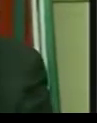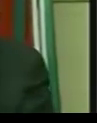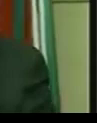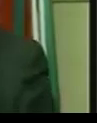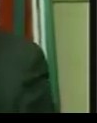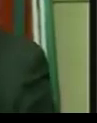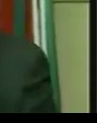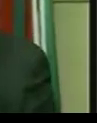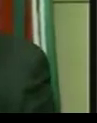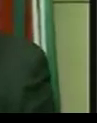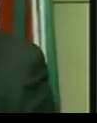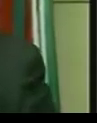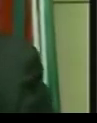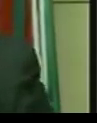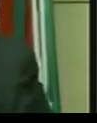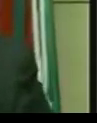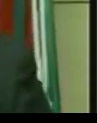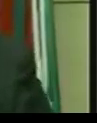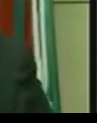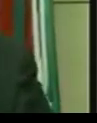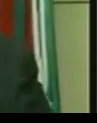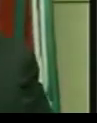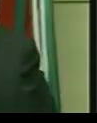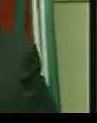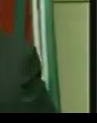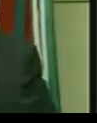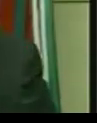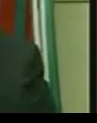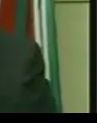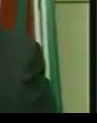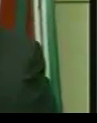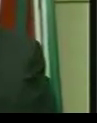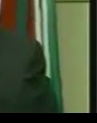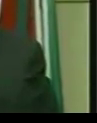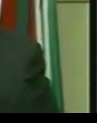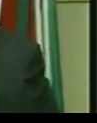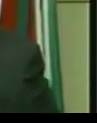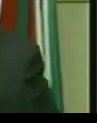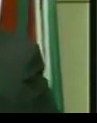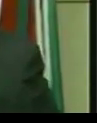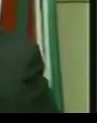consideração que já foram dados alguns prazos e não foram cumpridos. Mas ele veio a Criciúma,